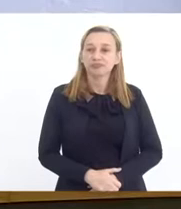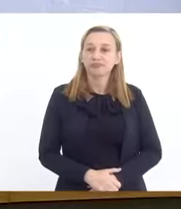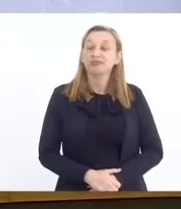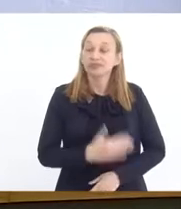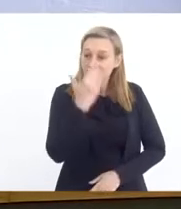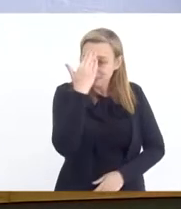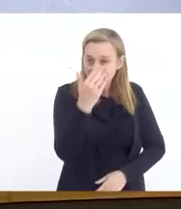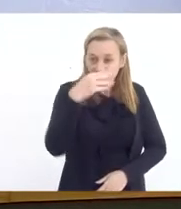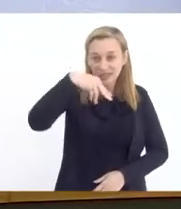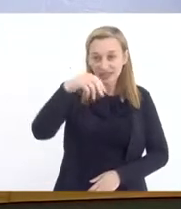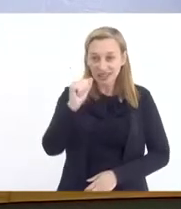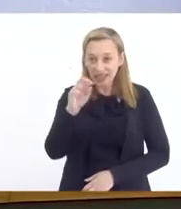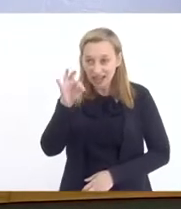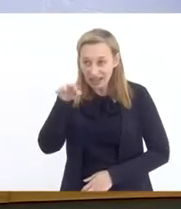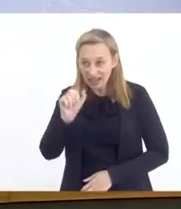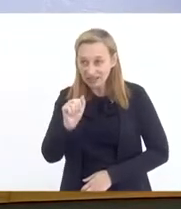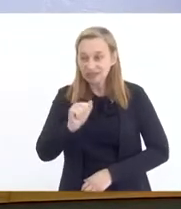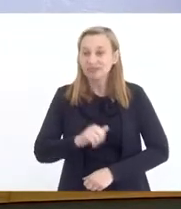Obrigado, Natália.